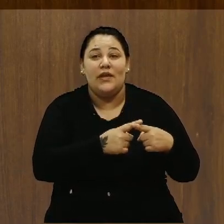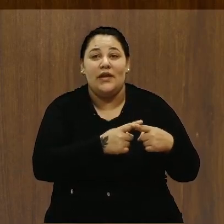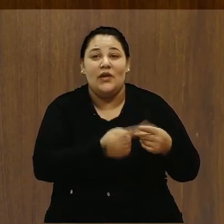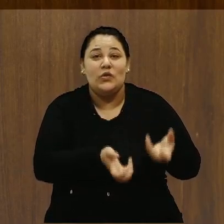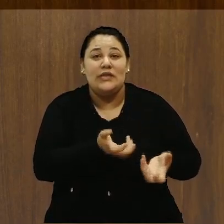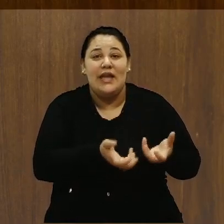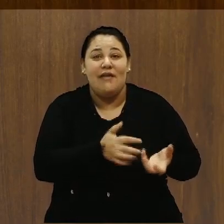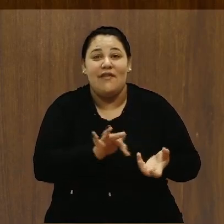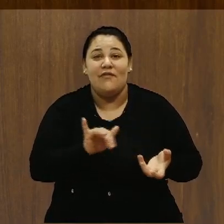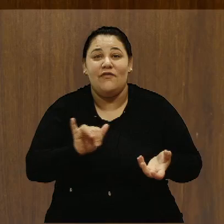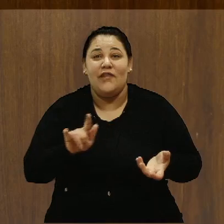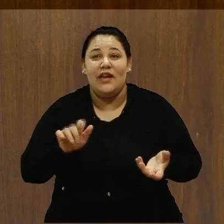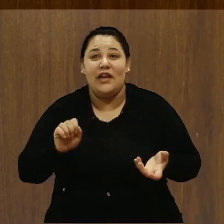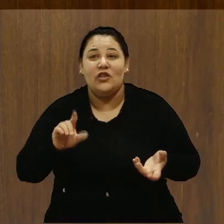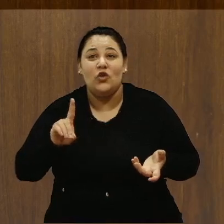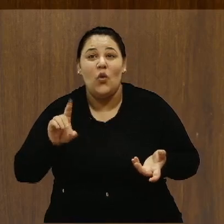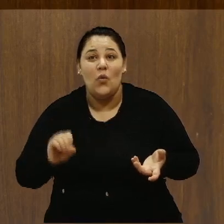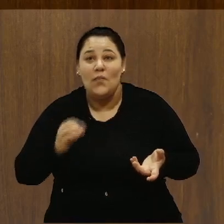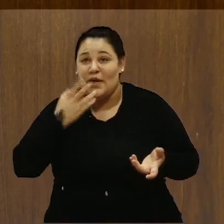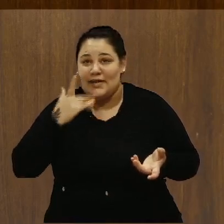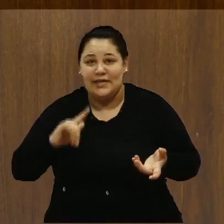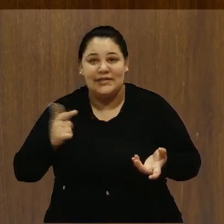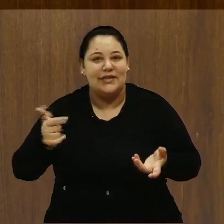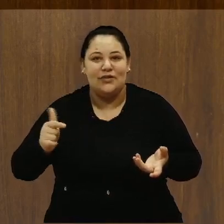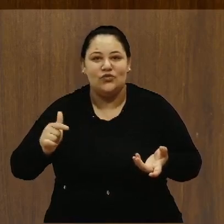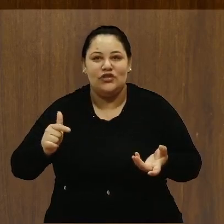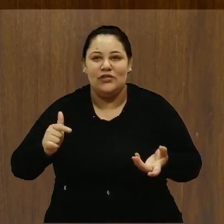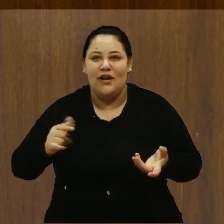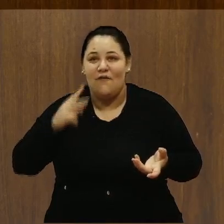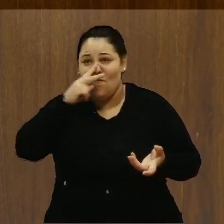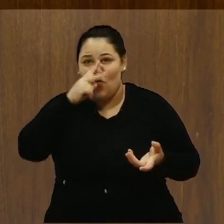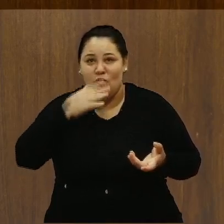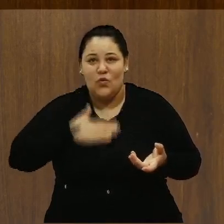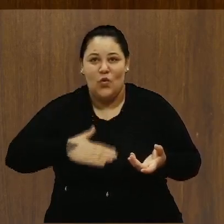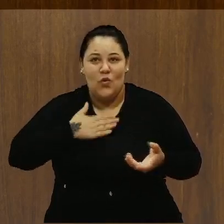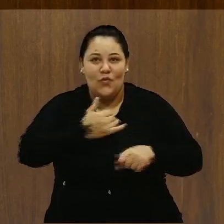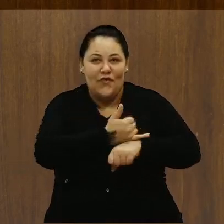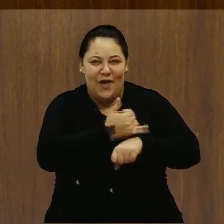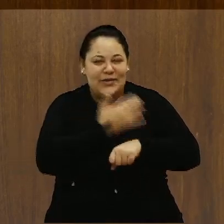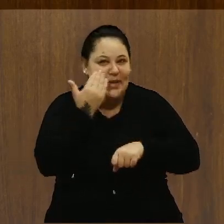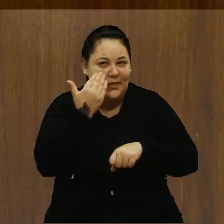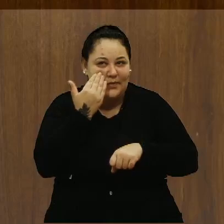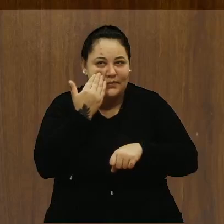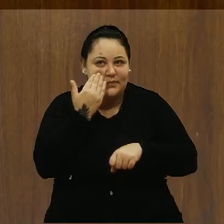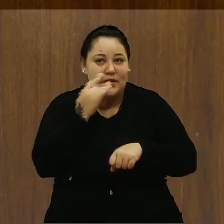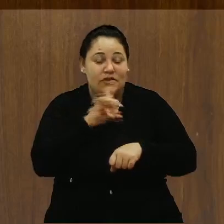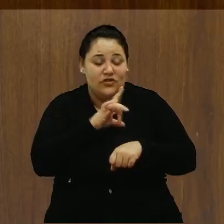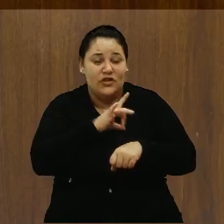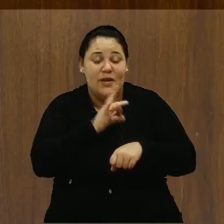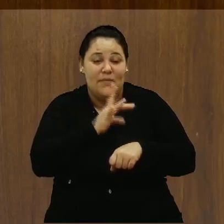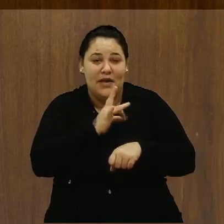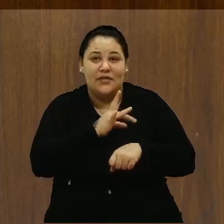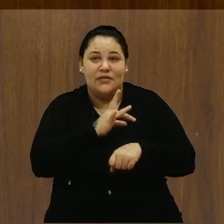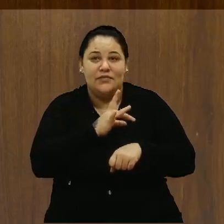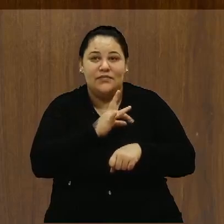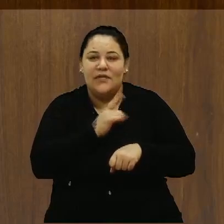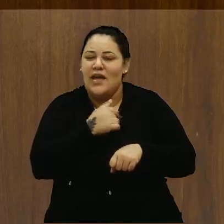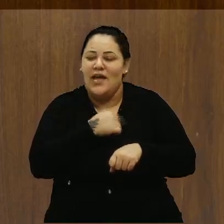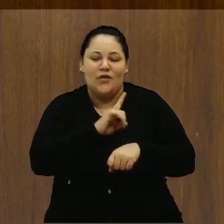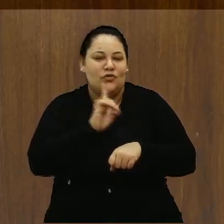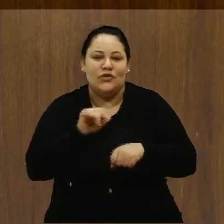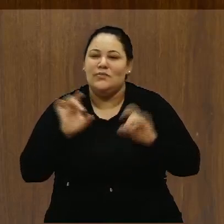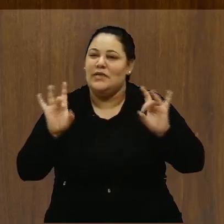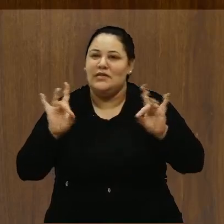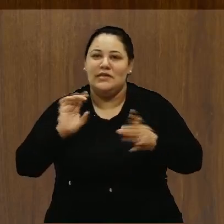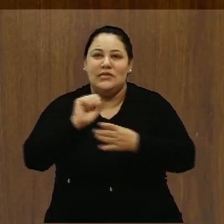uma criança que não tinha ferro. E estava aqui hoje, minha tia. Porque ela tem medo de ir para a sala de aula, como os médicos têm medo de ir para a UPA. Então, eu não sou especialista em segurança